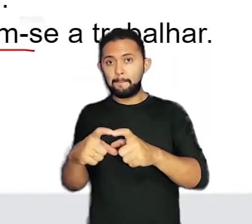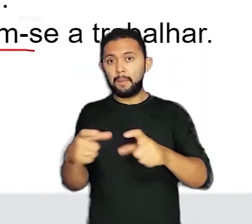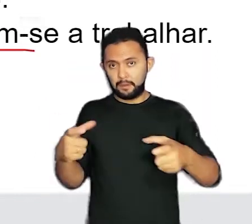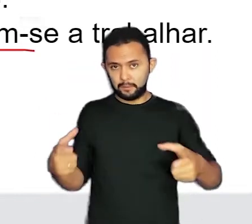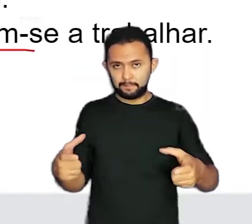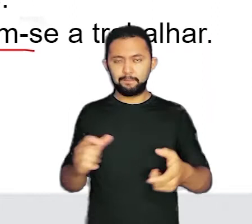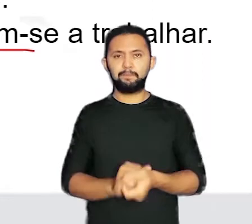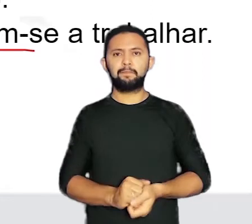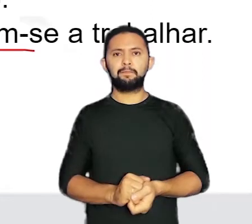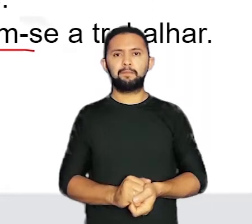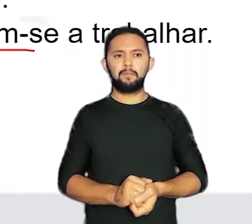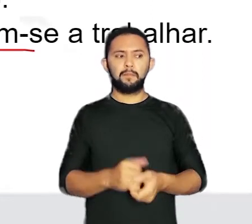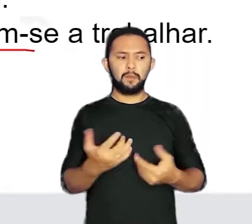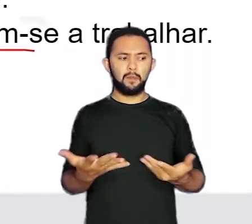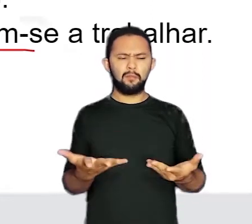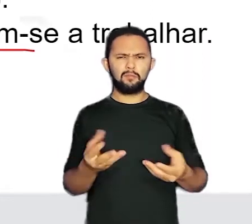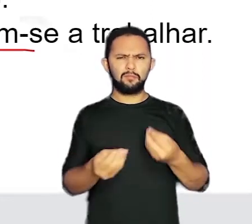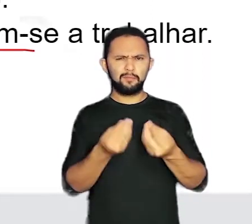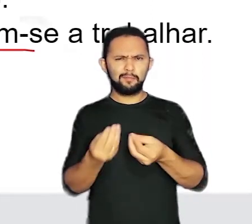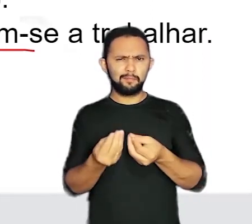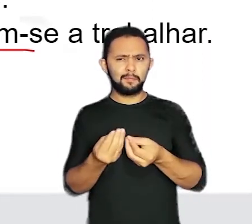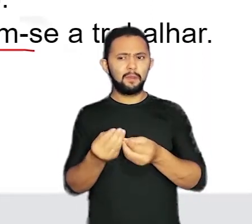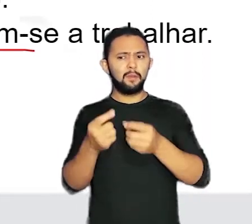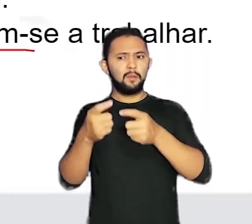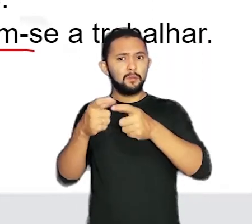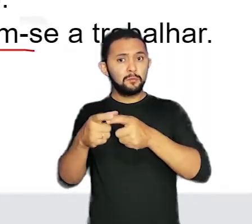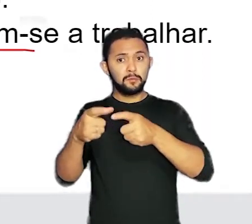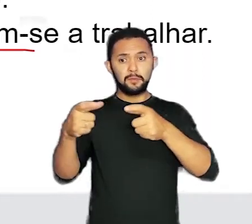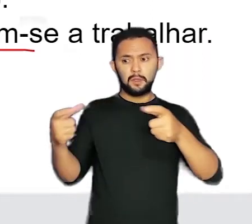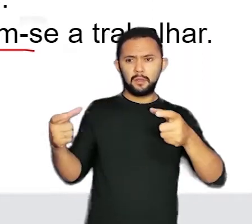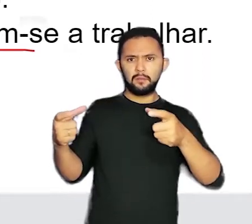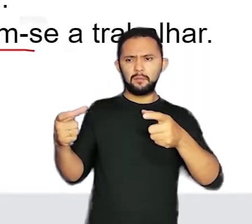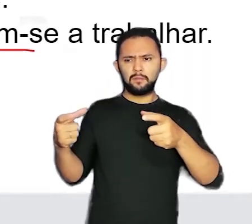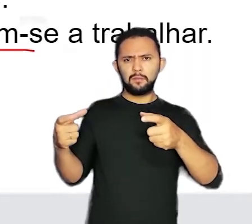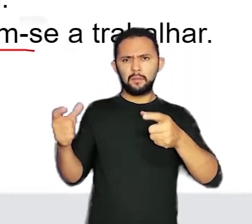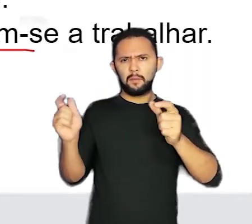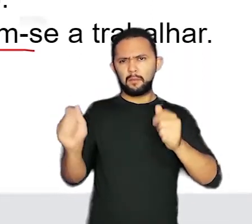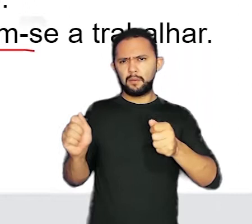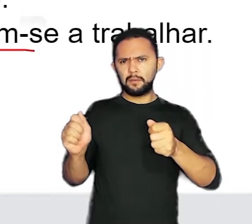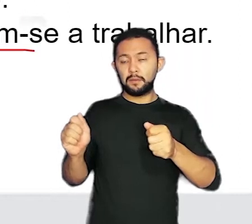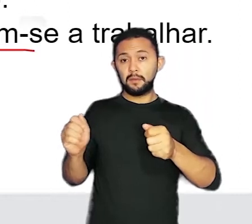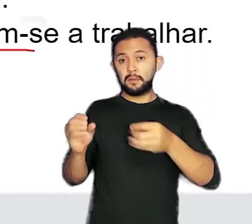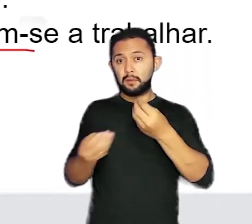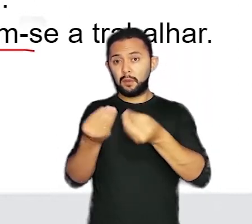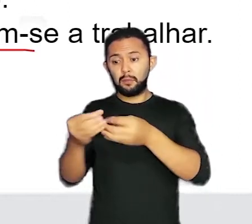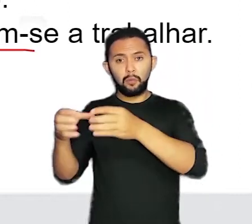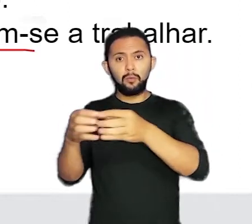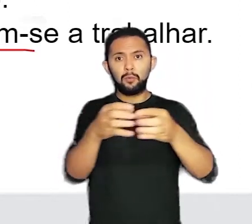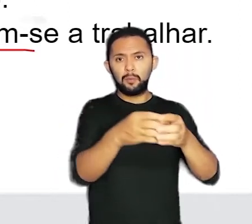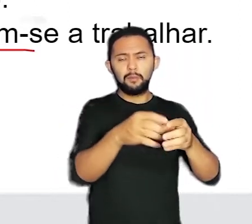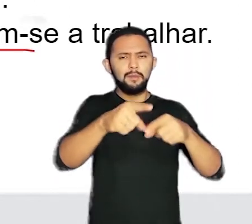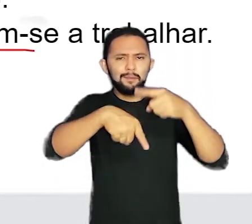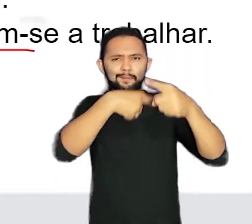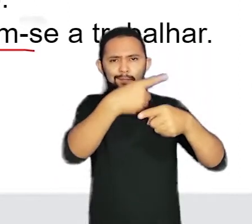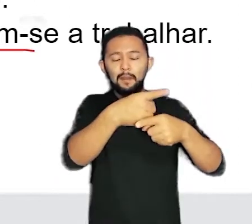cinema. Então, não é por causa que esse sujeito ele é extenso que ele vai receber uma classificação. Não é bem isso. Nós vamos ver na frente aqui